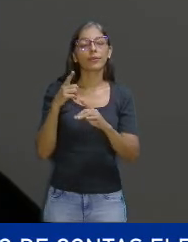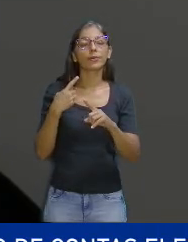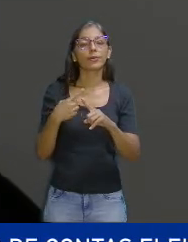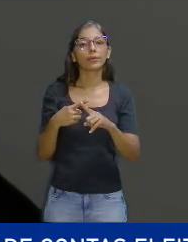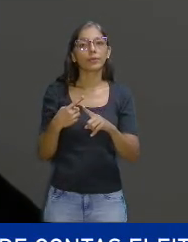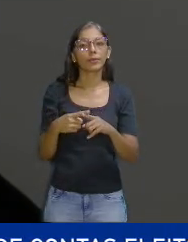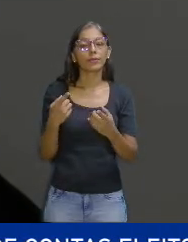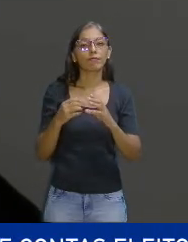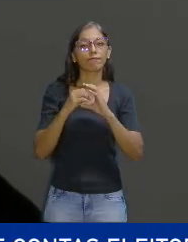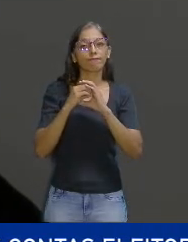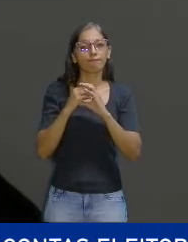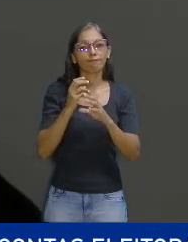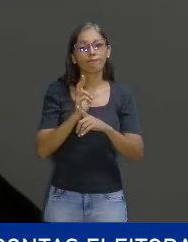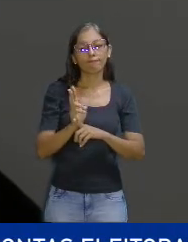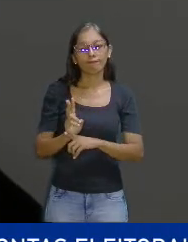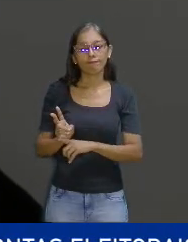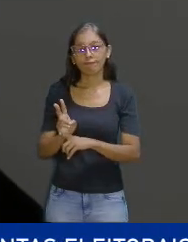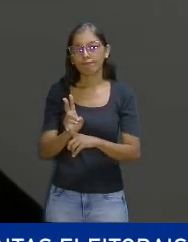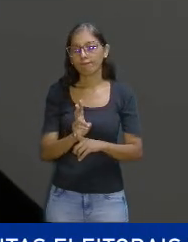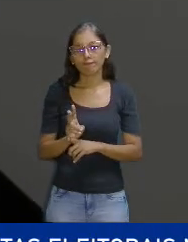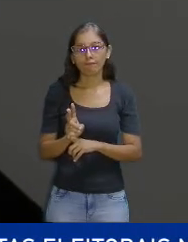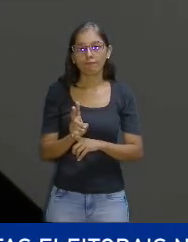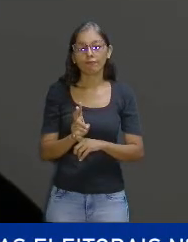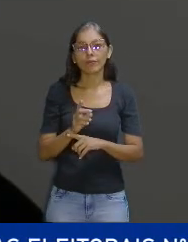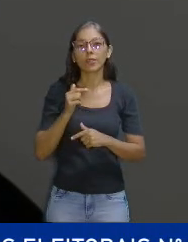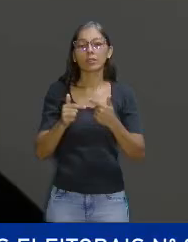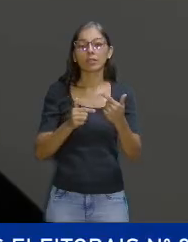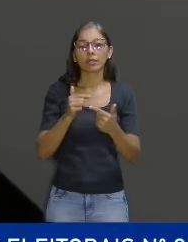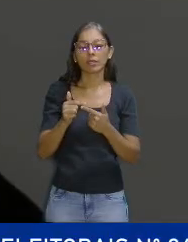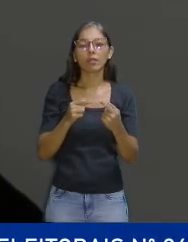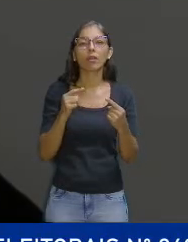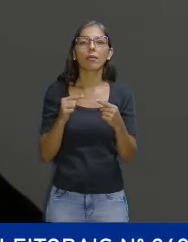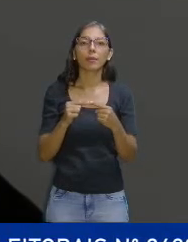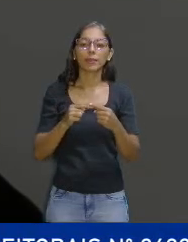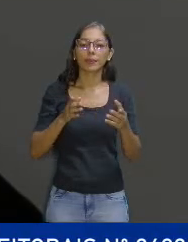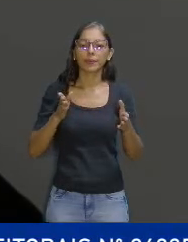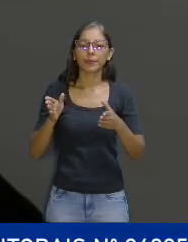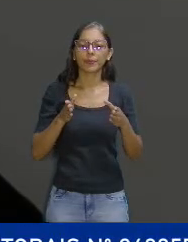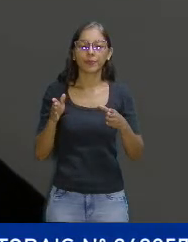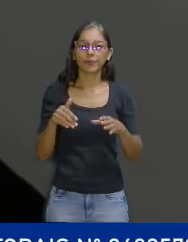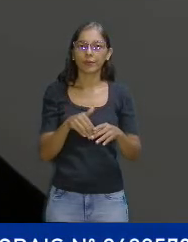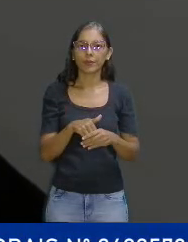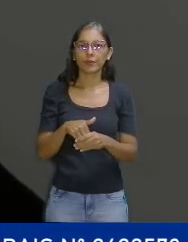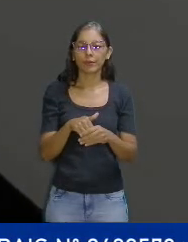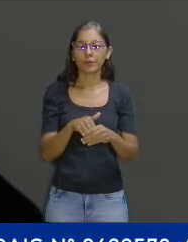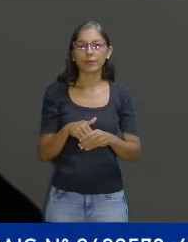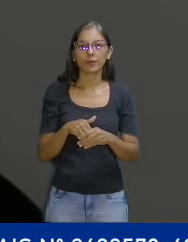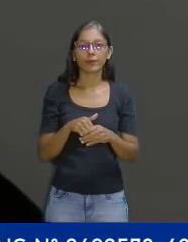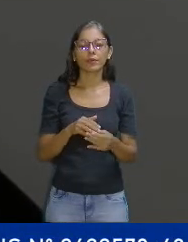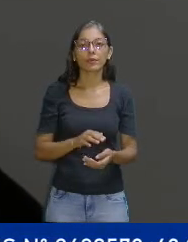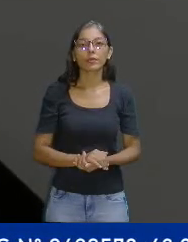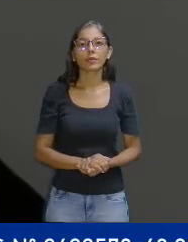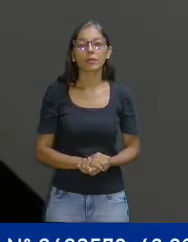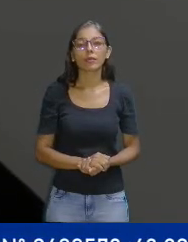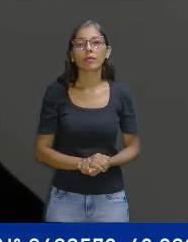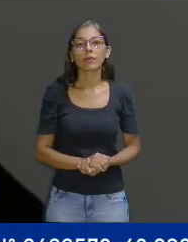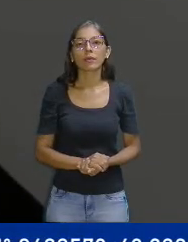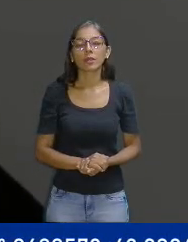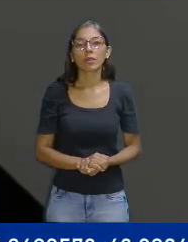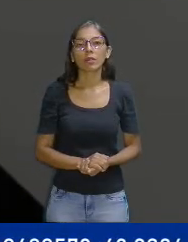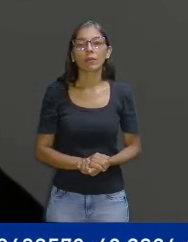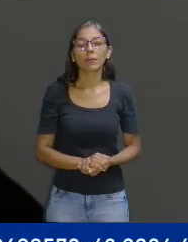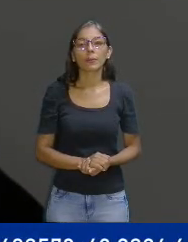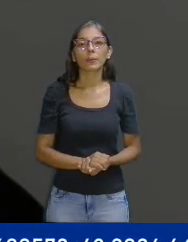recursos que são mobilizados pela campanha. E a omissão do recorrente, ela implica, em última análise,